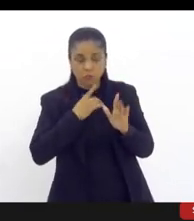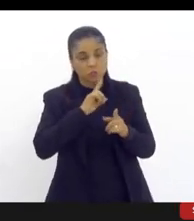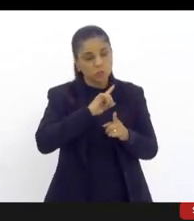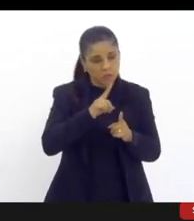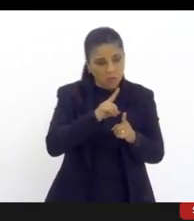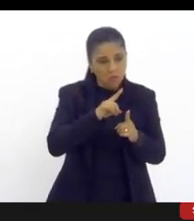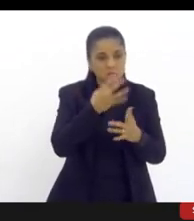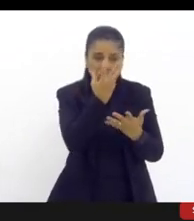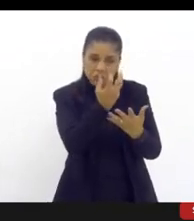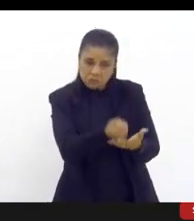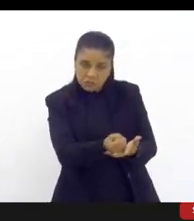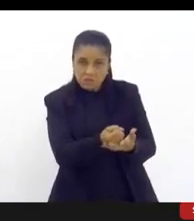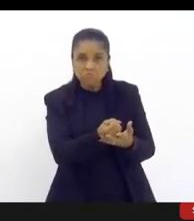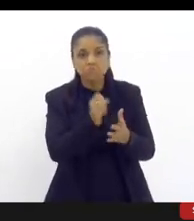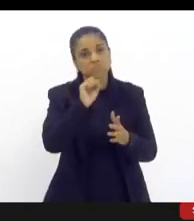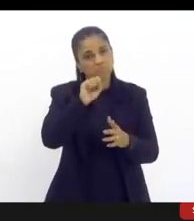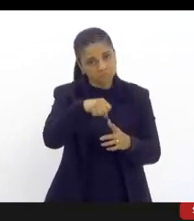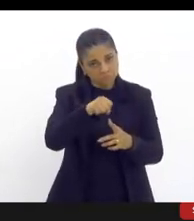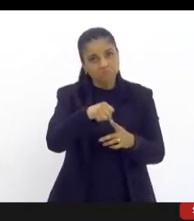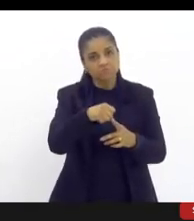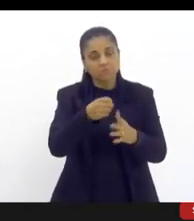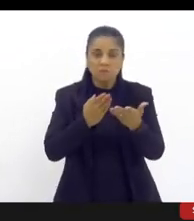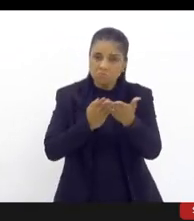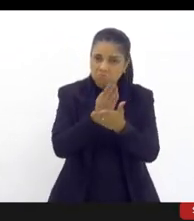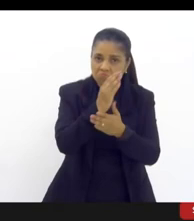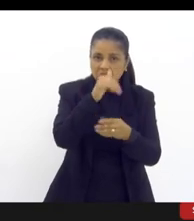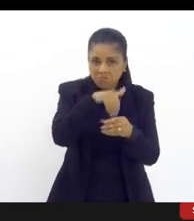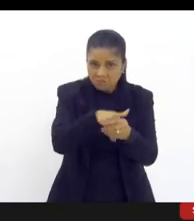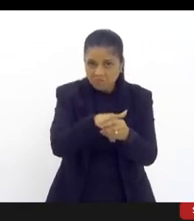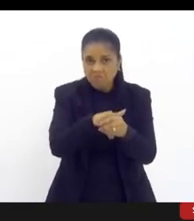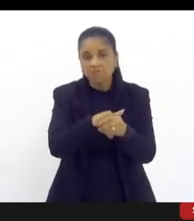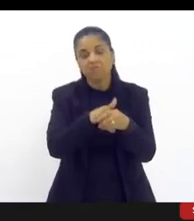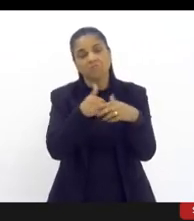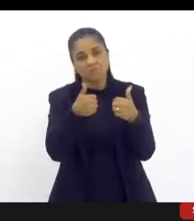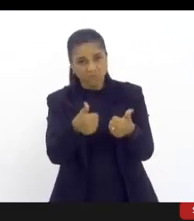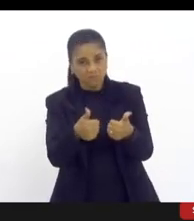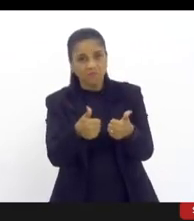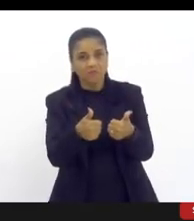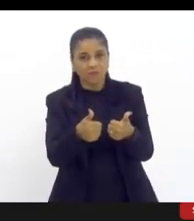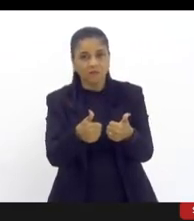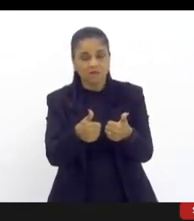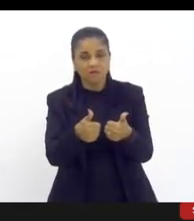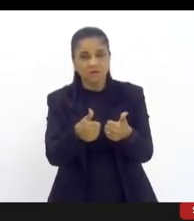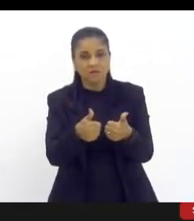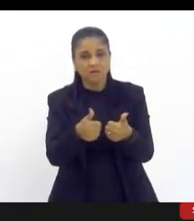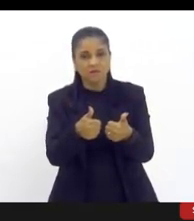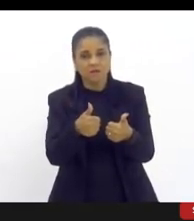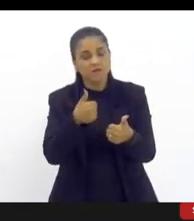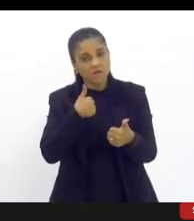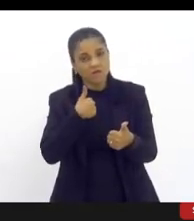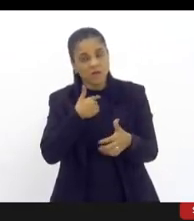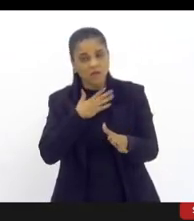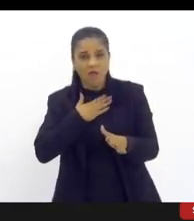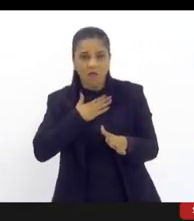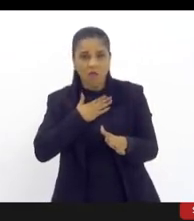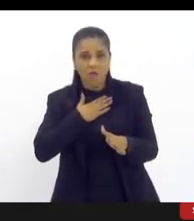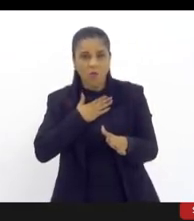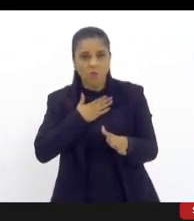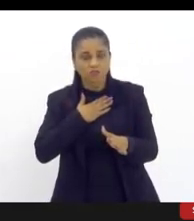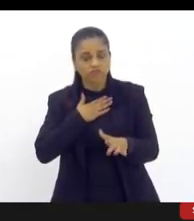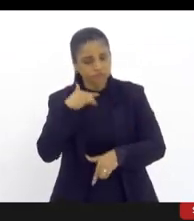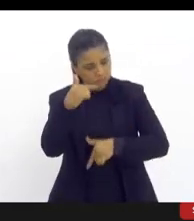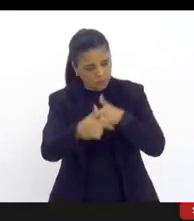sim, vai ser um sim que a gente às vezes espera sempre para o